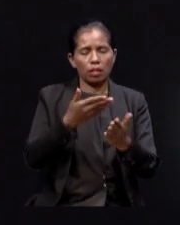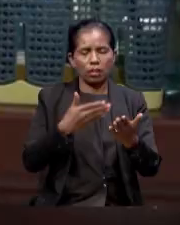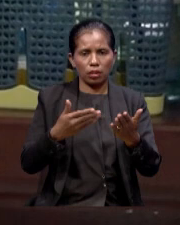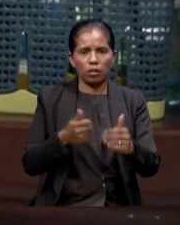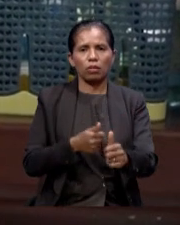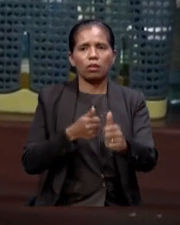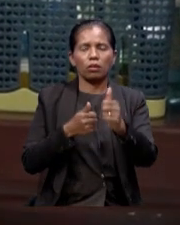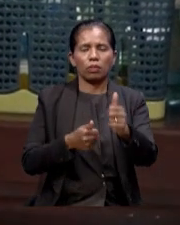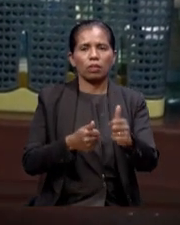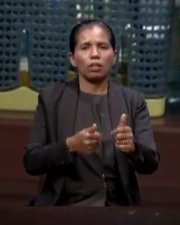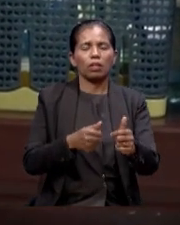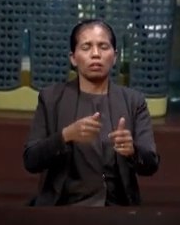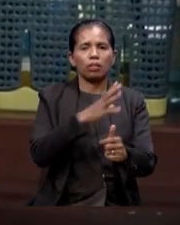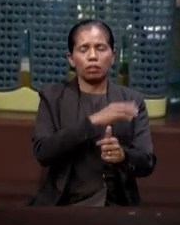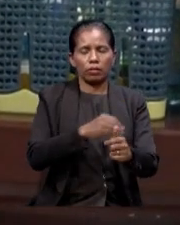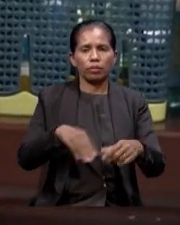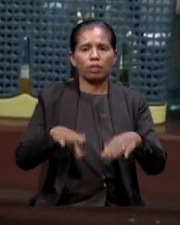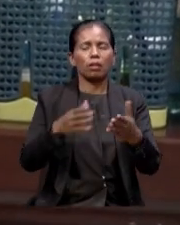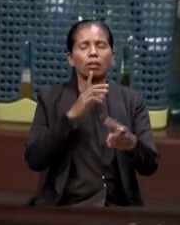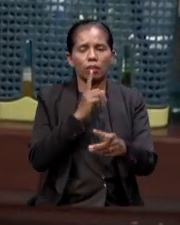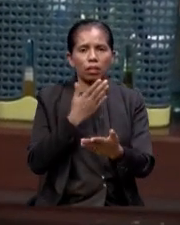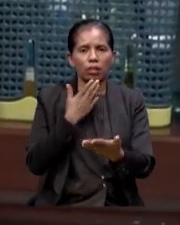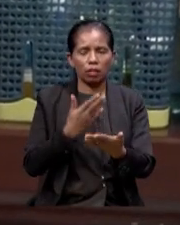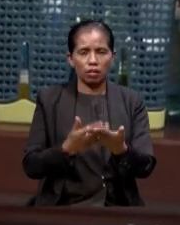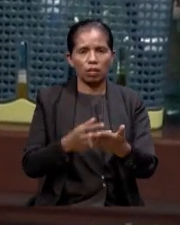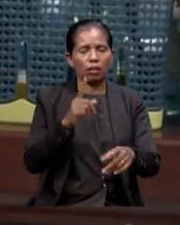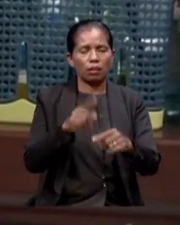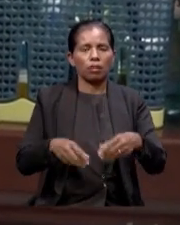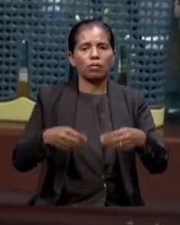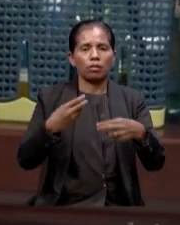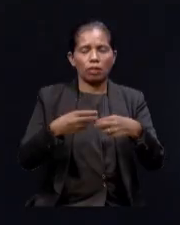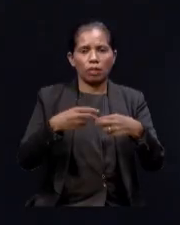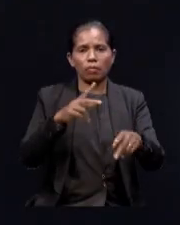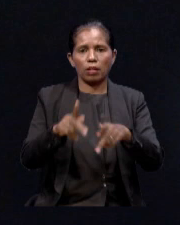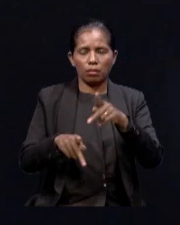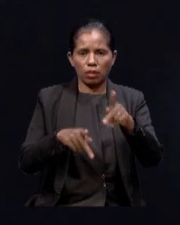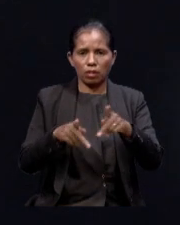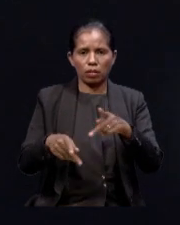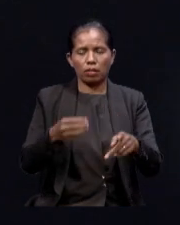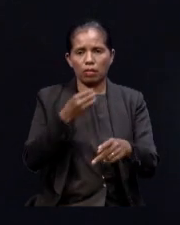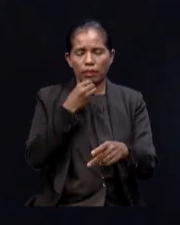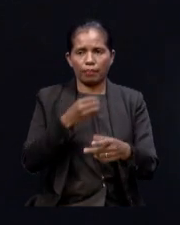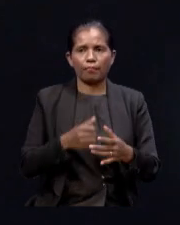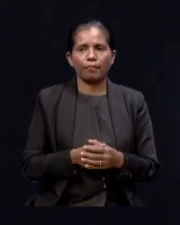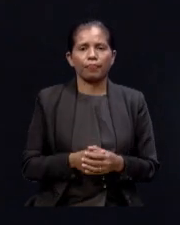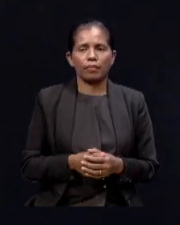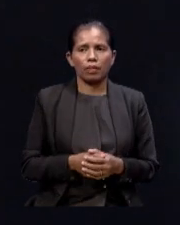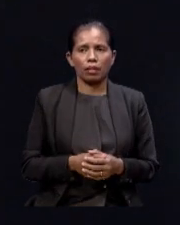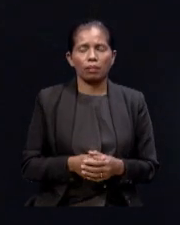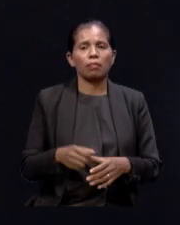preço nebe justo, atu labela foi impacto para consumidor Sira. Estou dito para ir a liu para o operador econômico